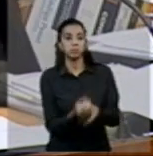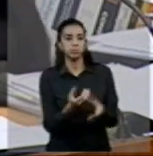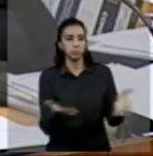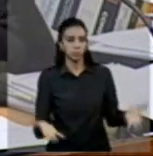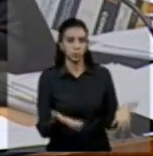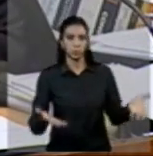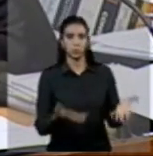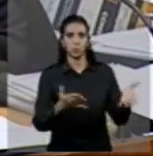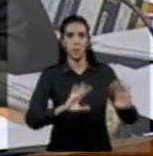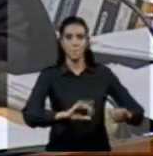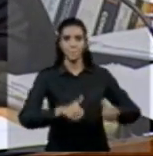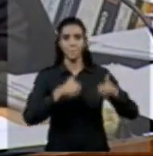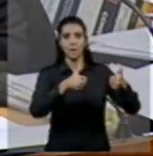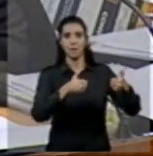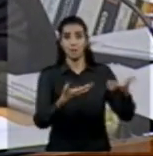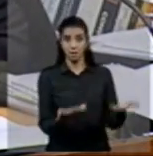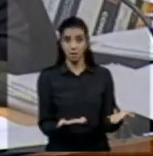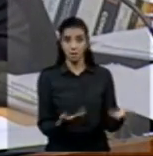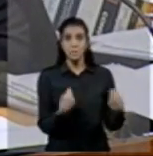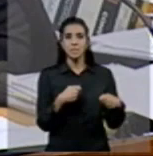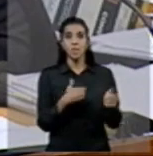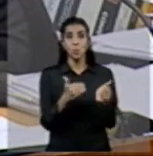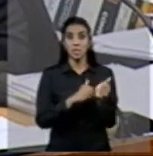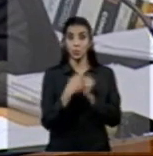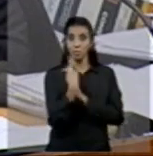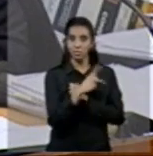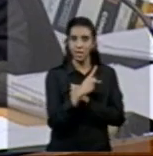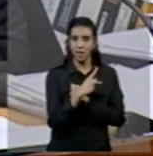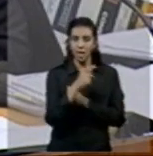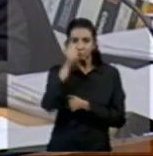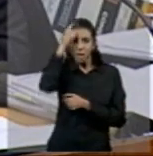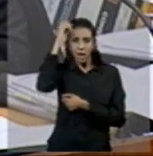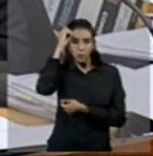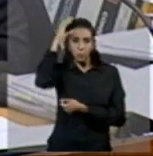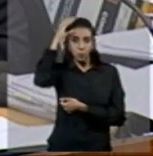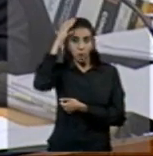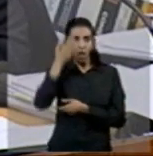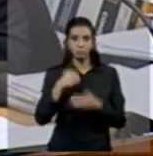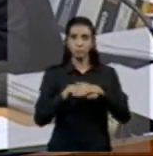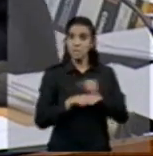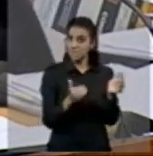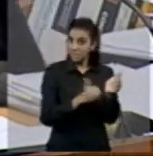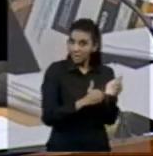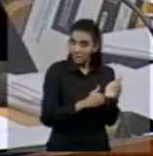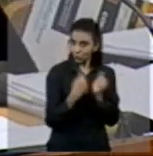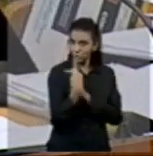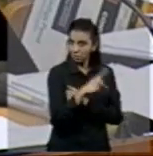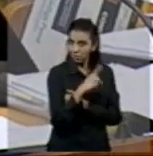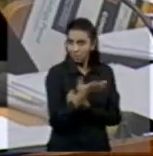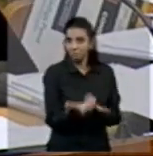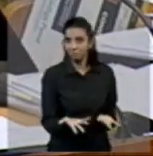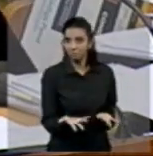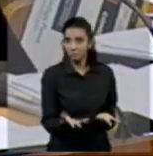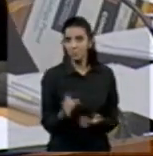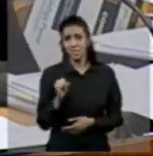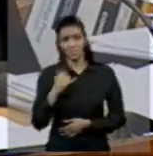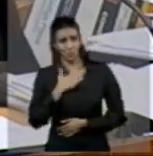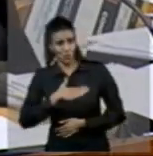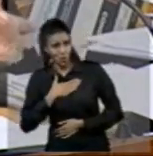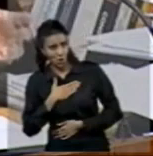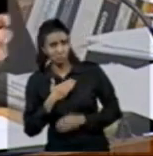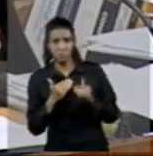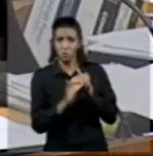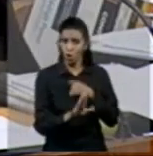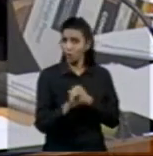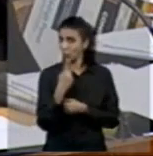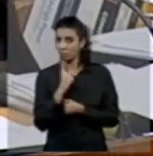produção, precisa guardar os seus segredos industriais. Isso é que faz, gostemos ou não, isso é o que faz